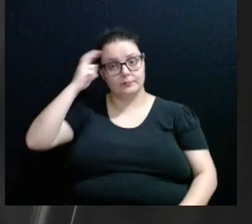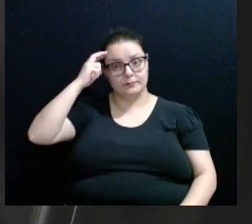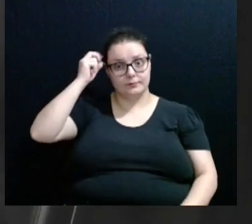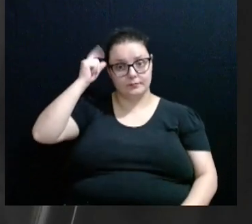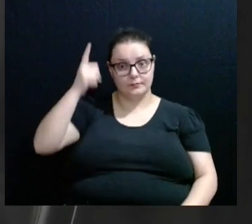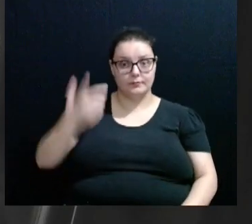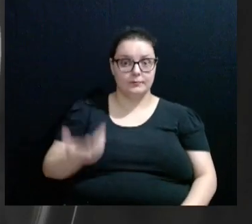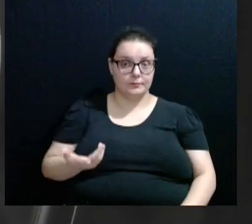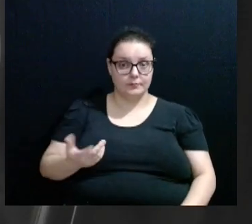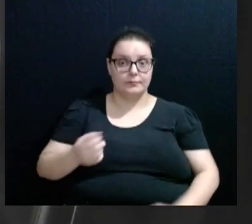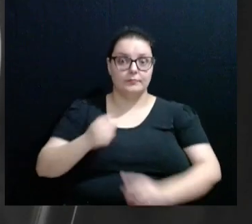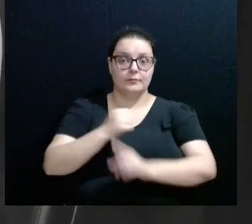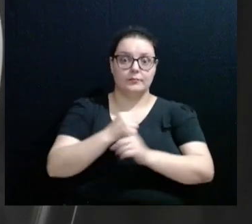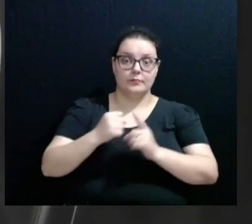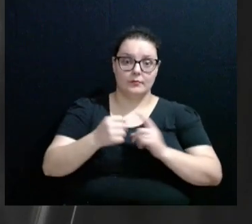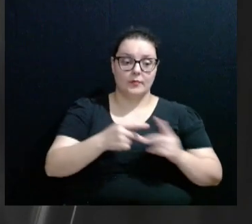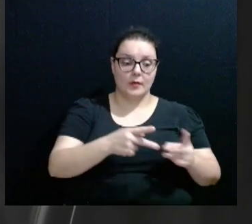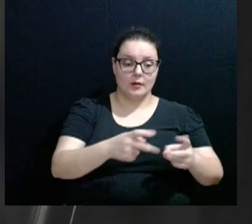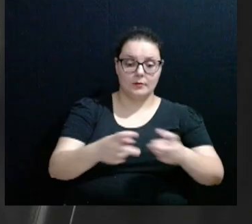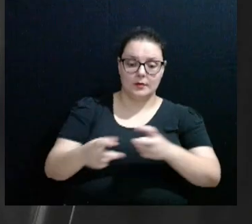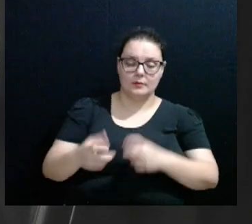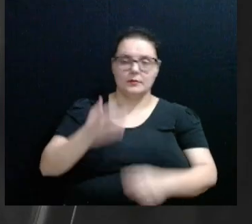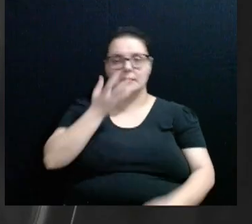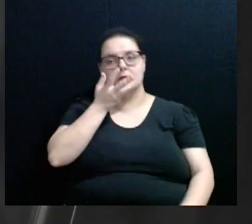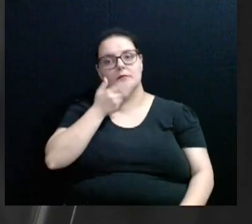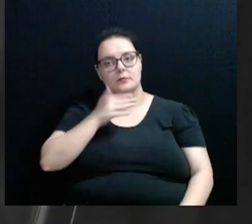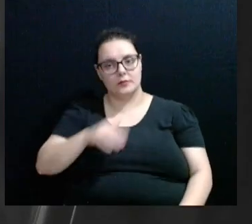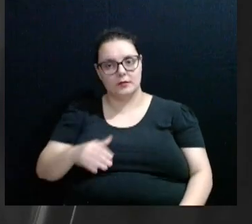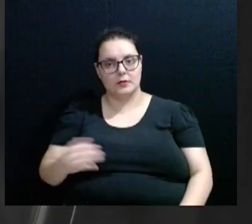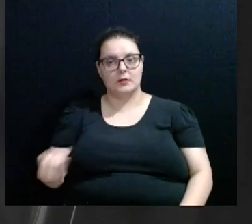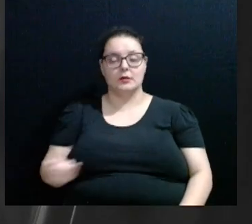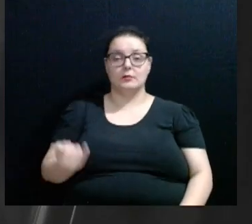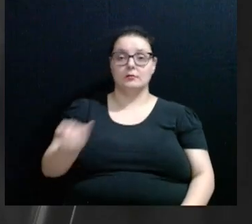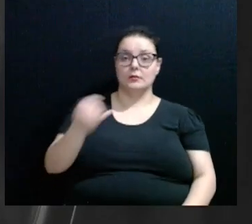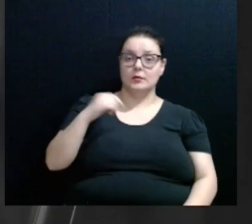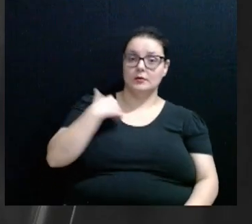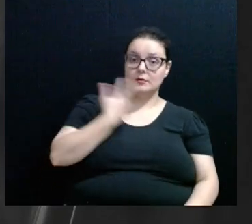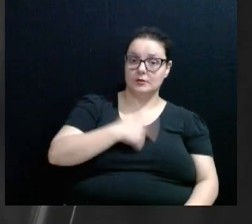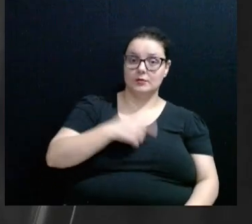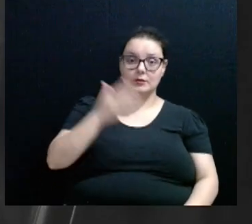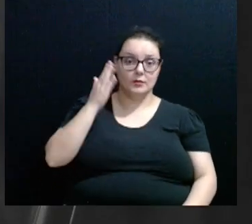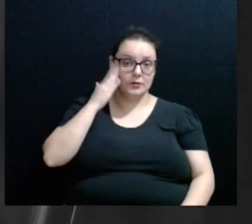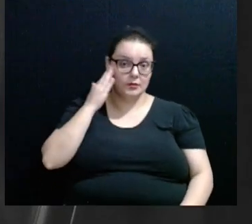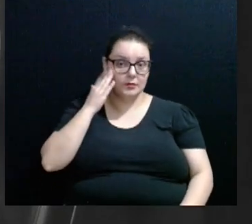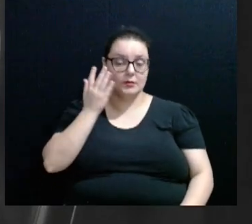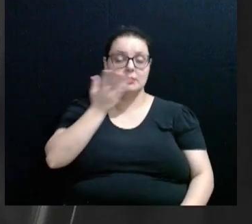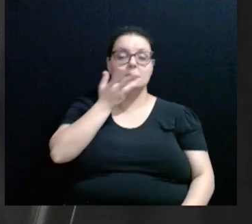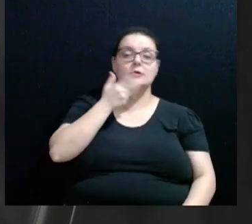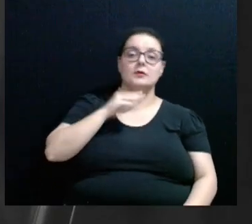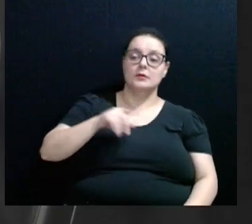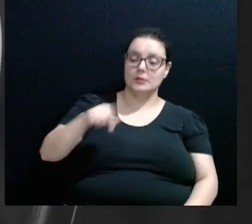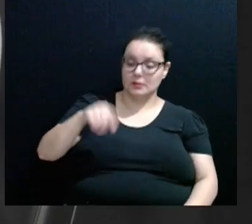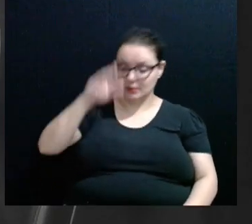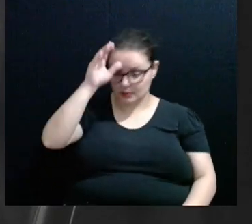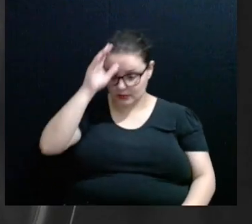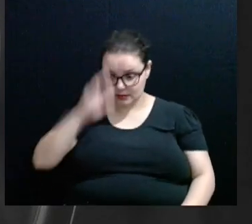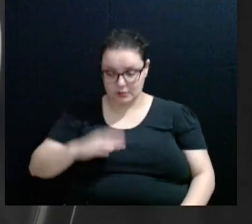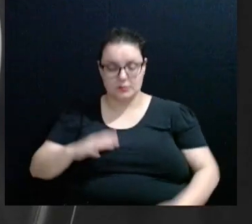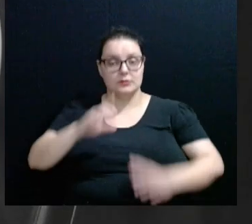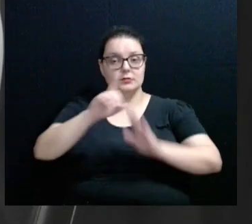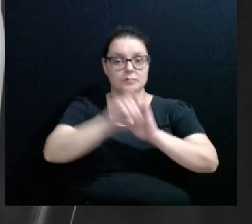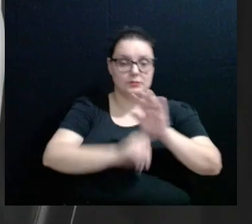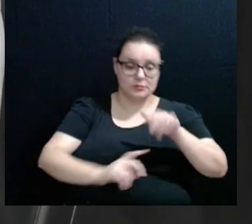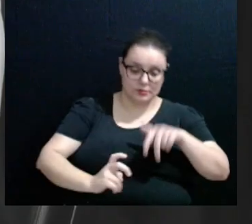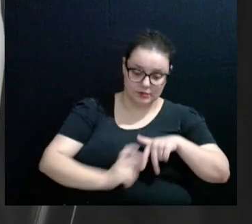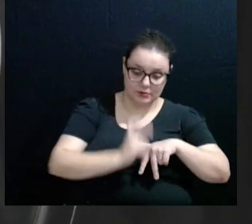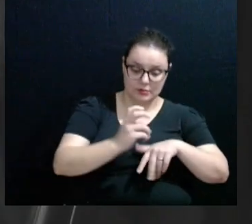da sociedade pelo olhar da criança. A importância da gente entender que a criança é cidadão de direito, que a criança tem voz e que essa